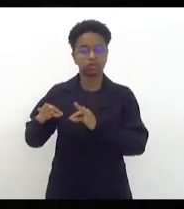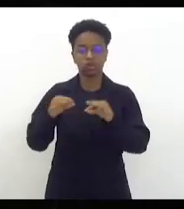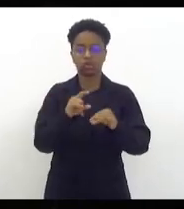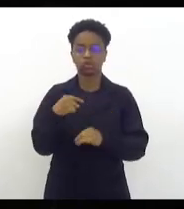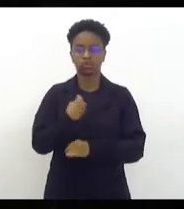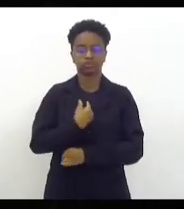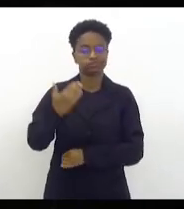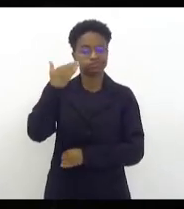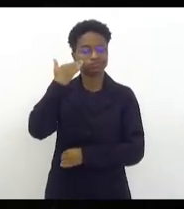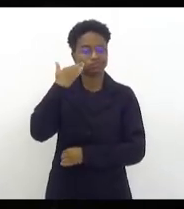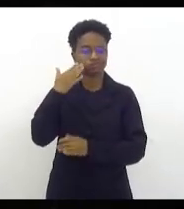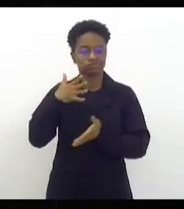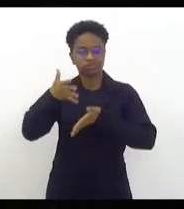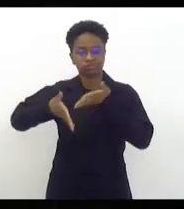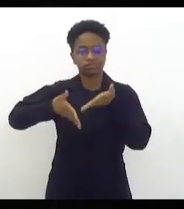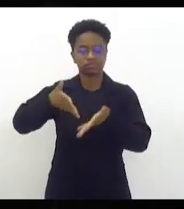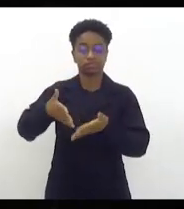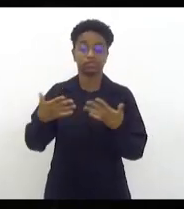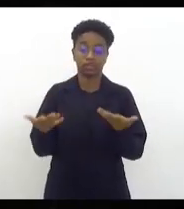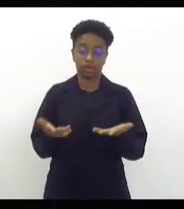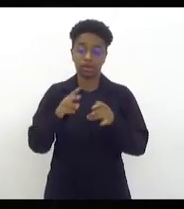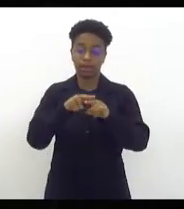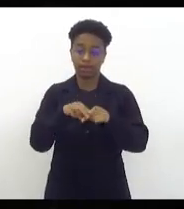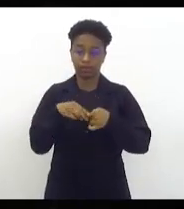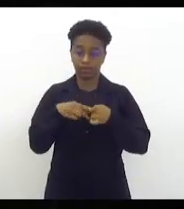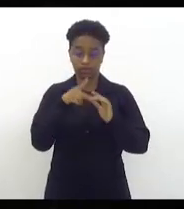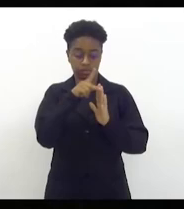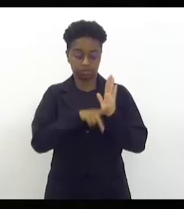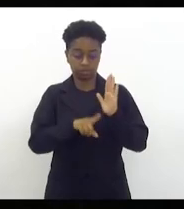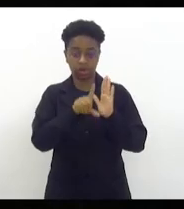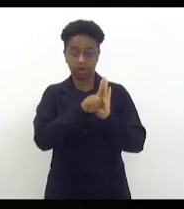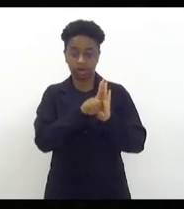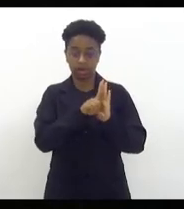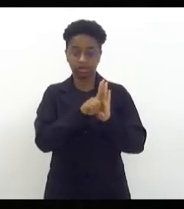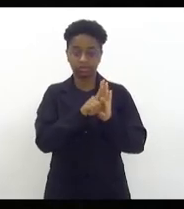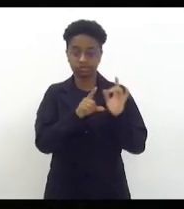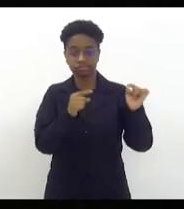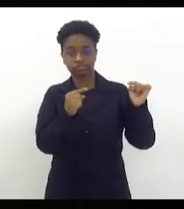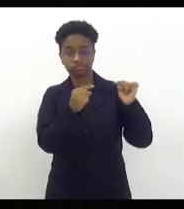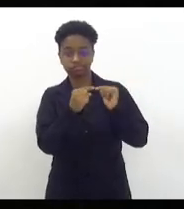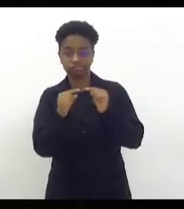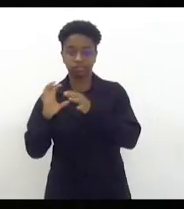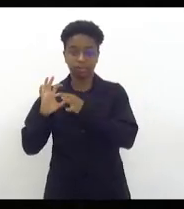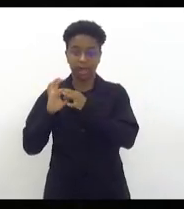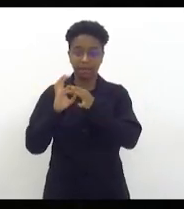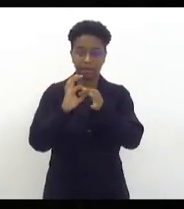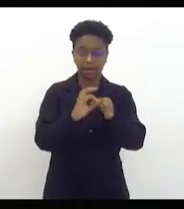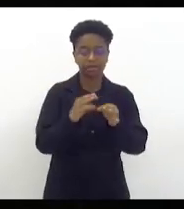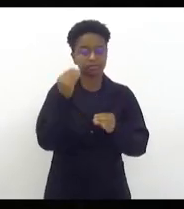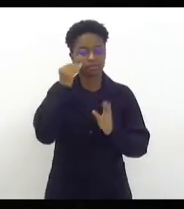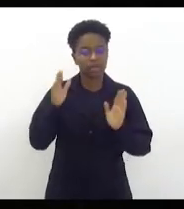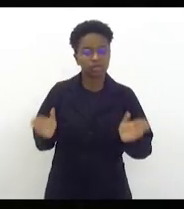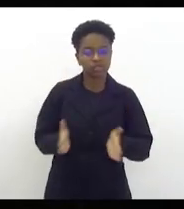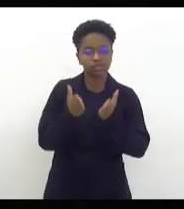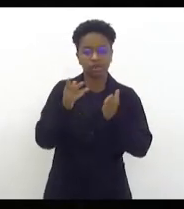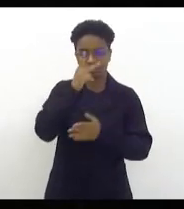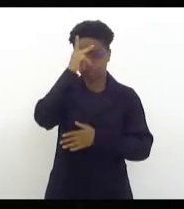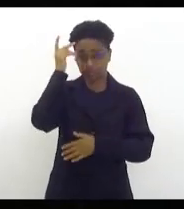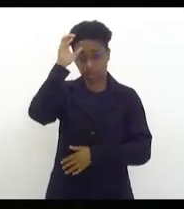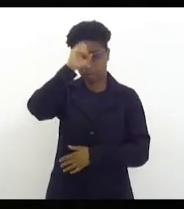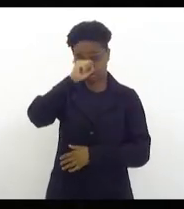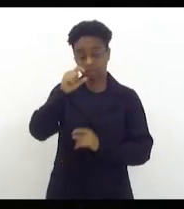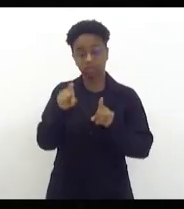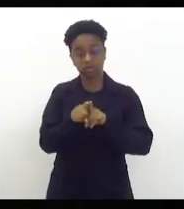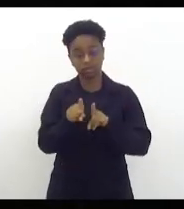soubéssemos a língua brasileira de sinais. Por isso, esses projetos de lei vêm nesse sentido, para que estimulem as pessoas a aprenderem. E eu